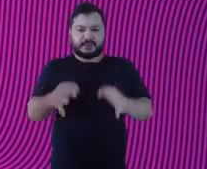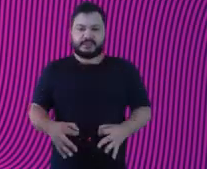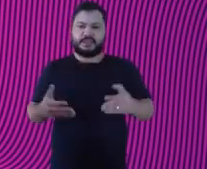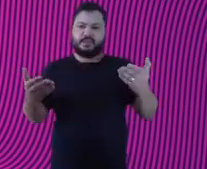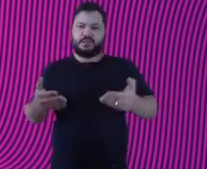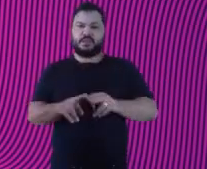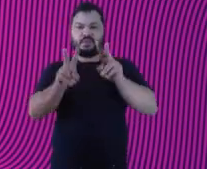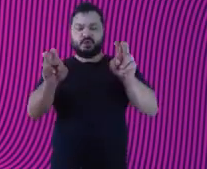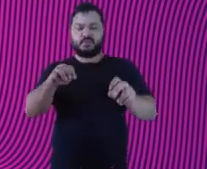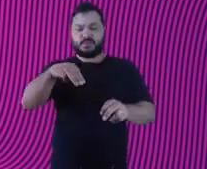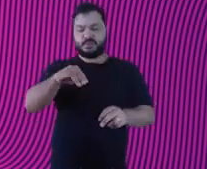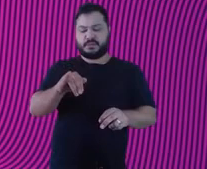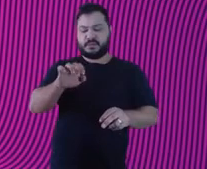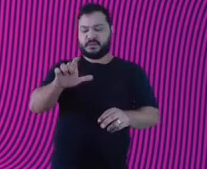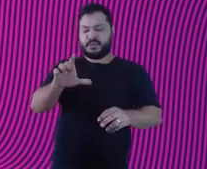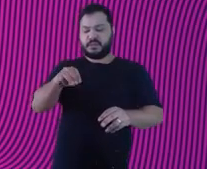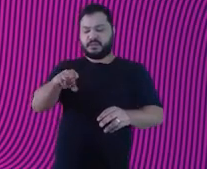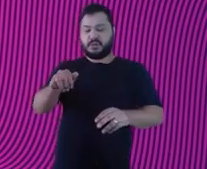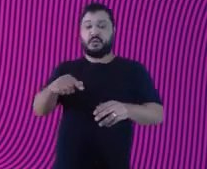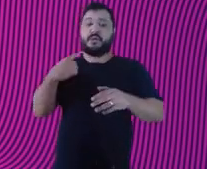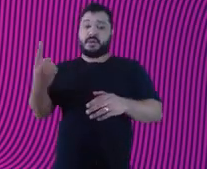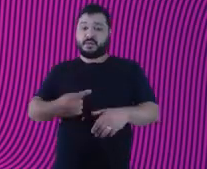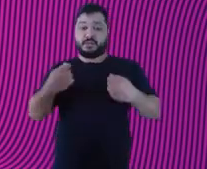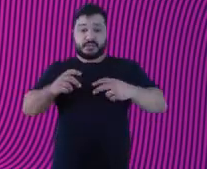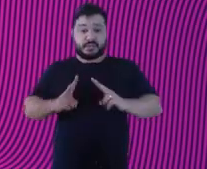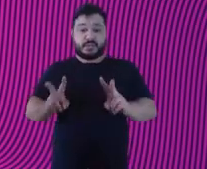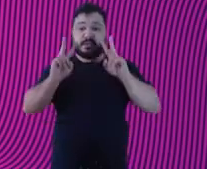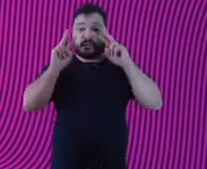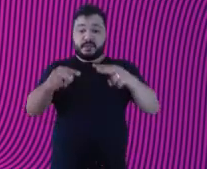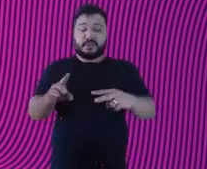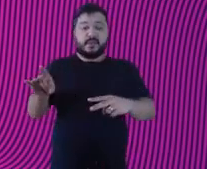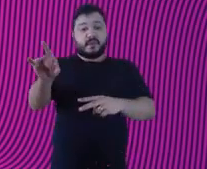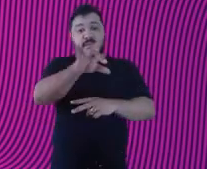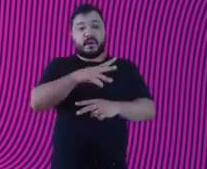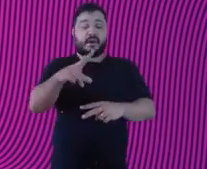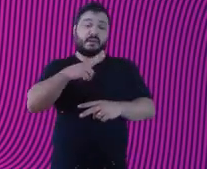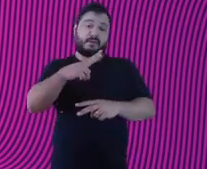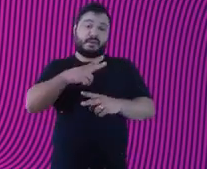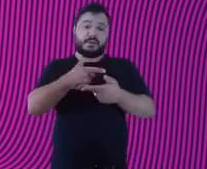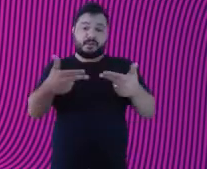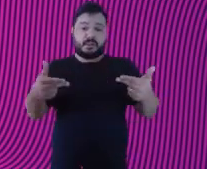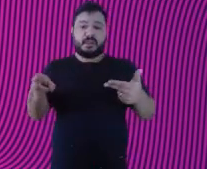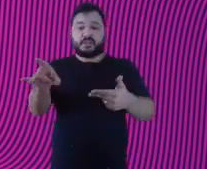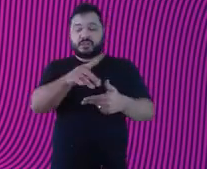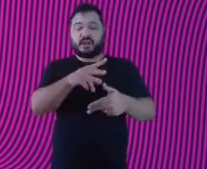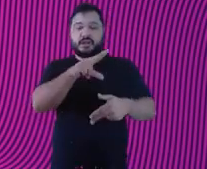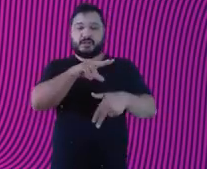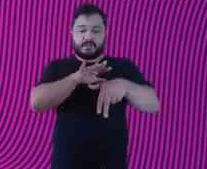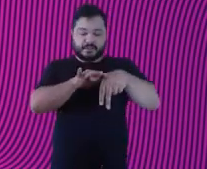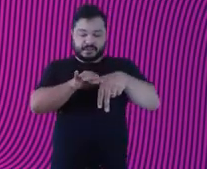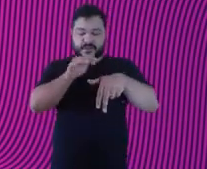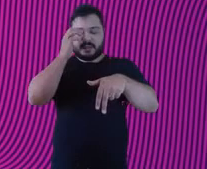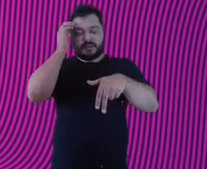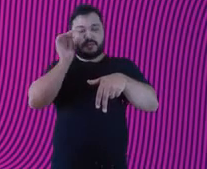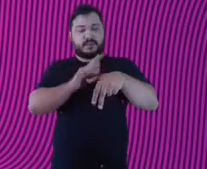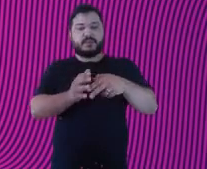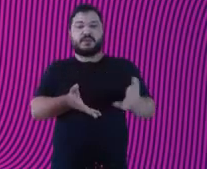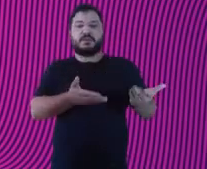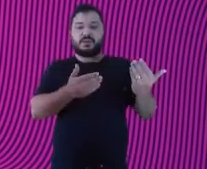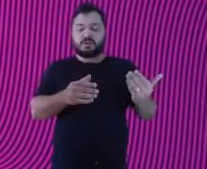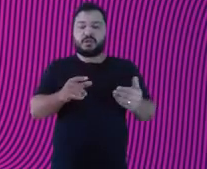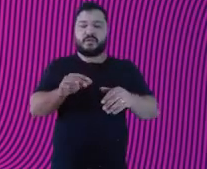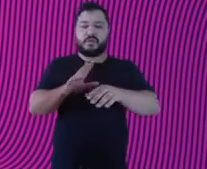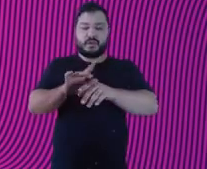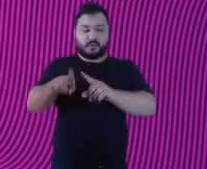ao mieloma, né? E a gente tem que sempre olhar para cada particularidade de cada paciente, né? Paciente jovem, com morbidade,